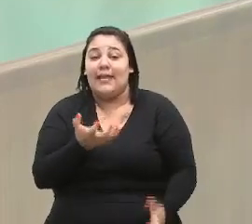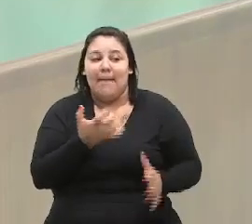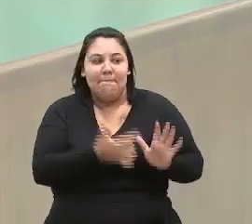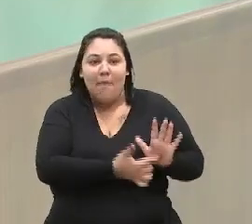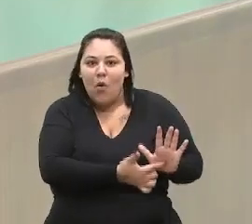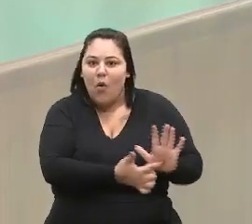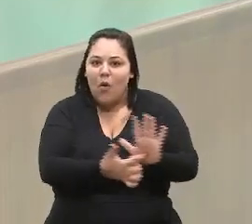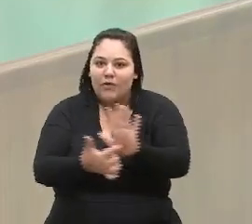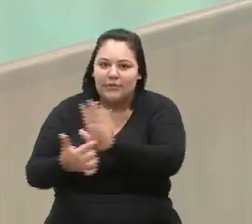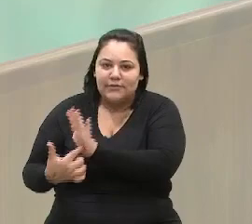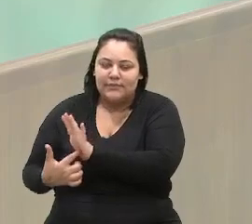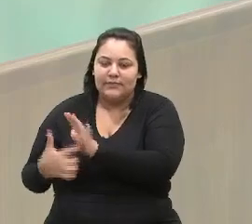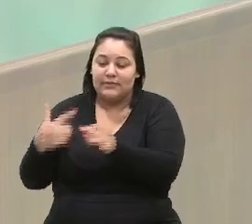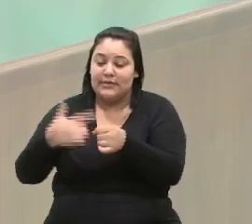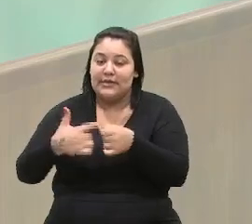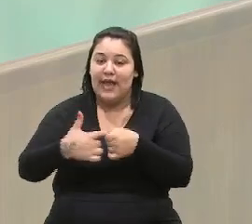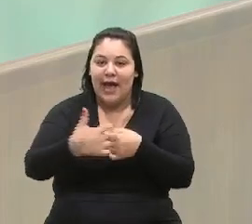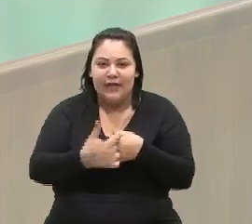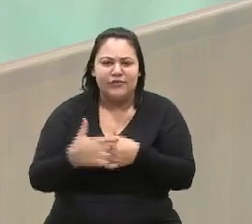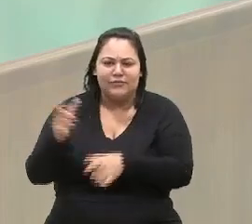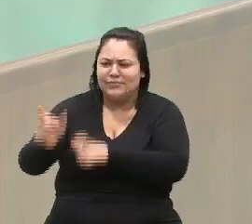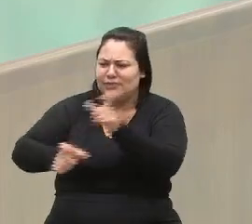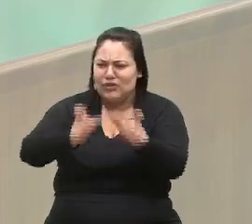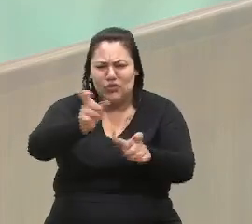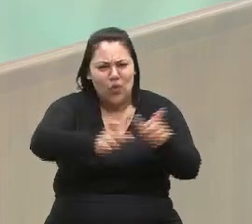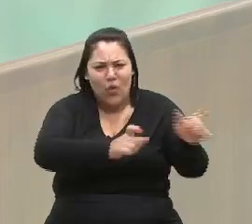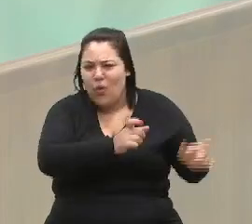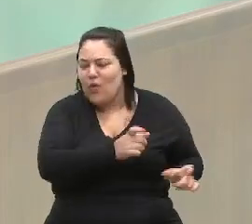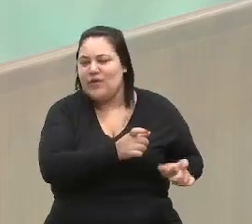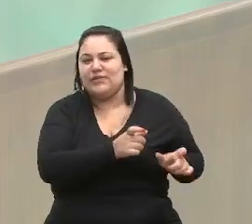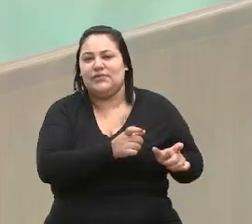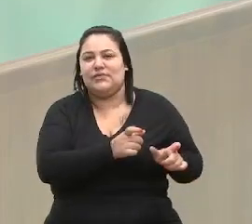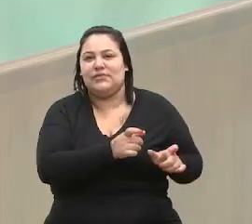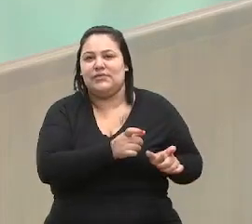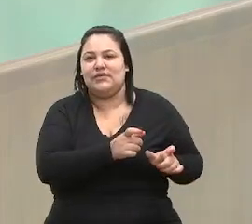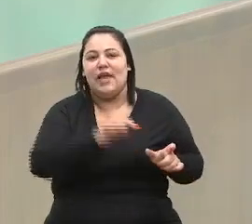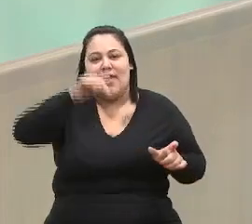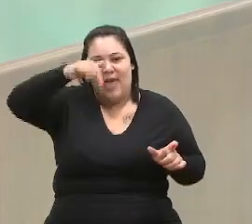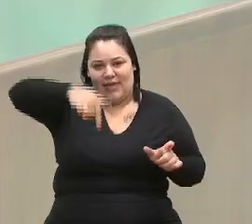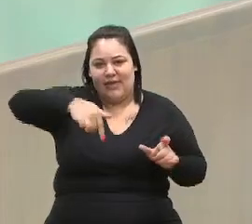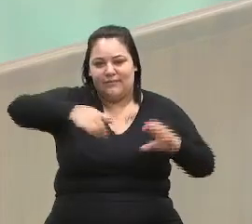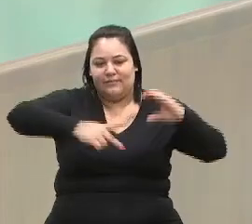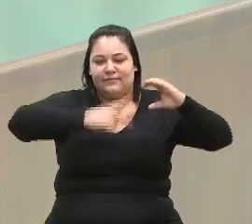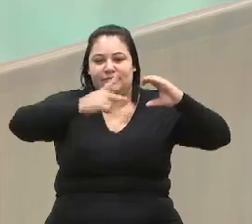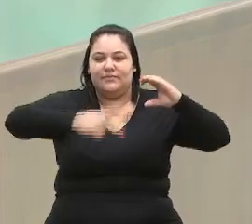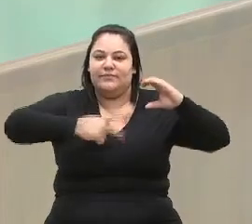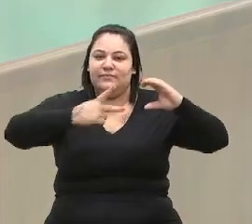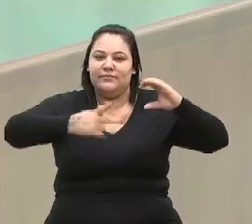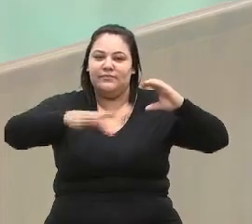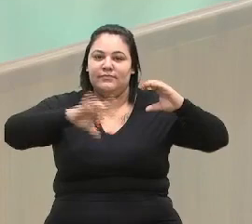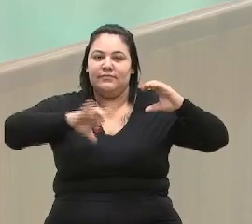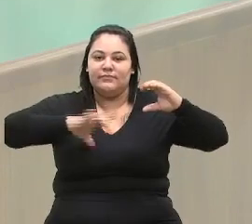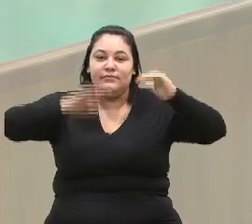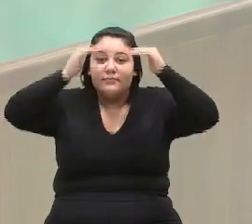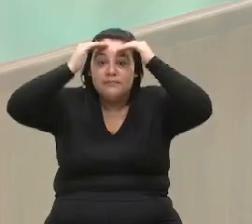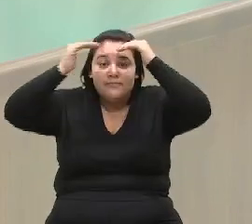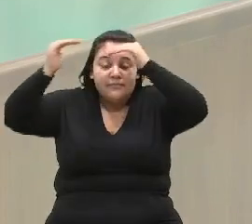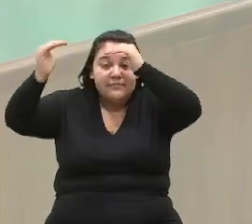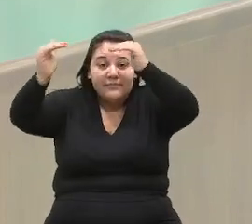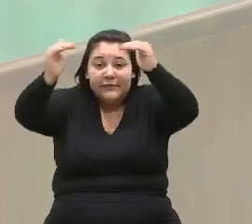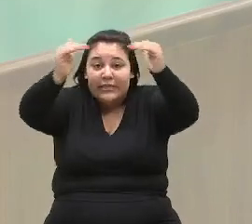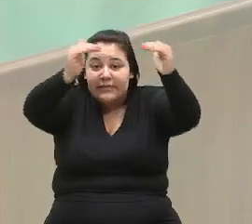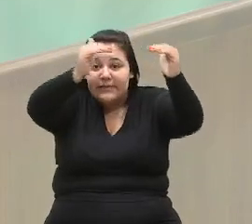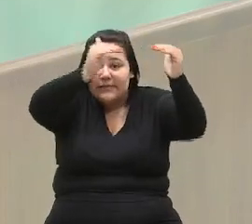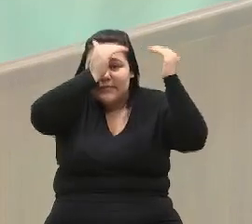cidade, para as pessoas, que esta casa tem respeito com as diferenças e que